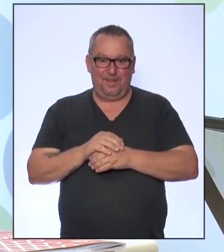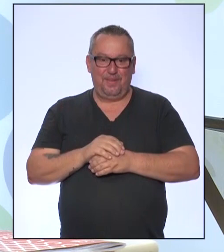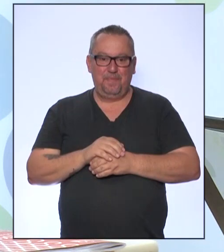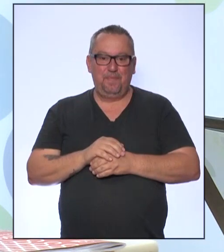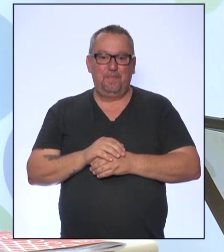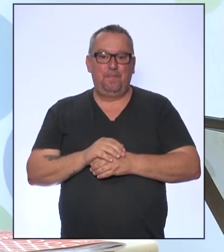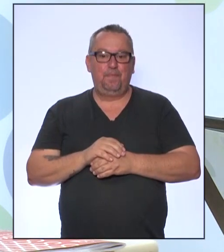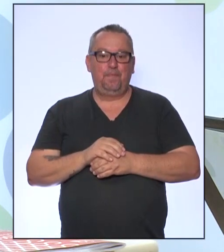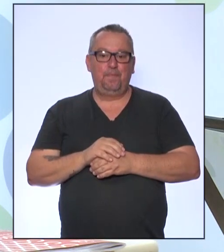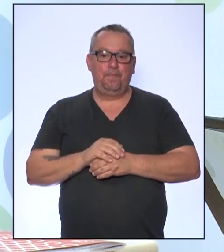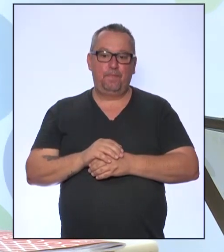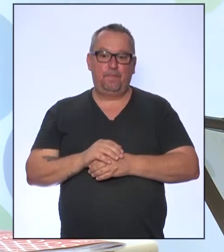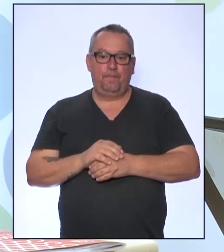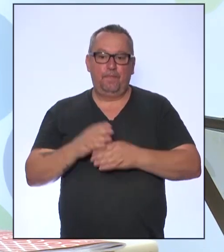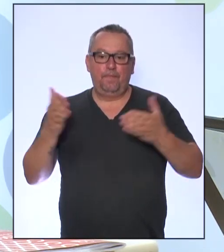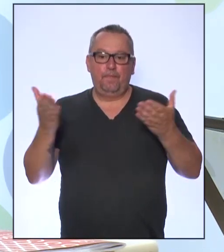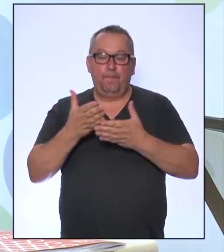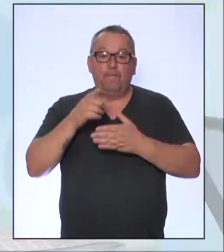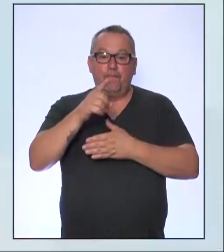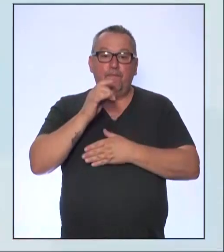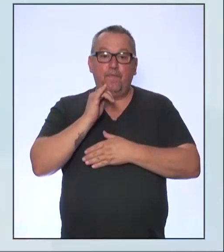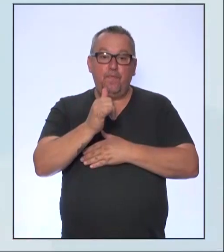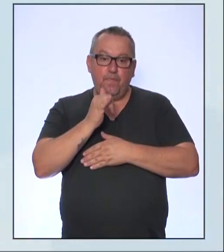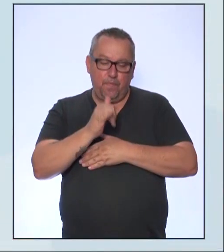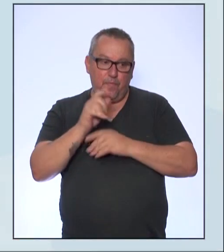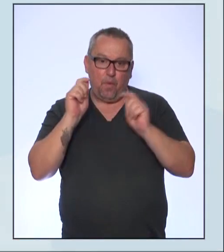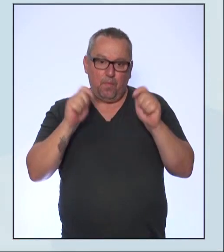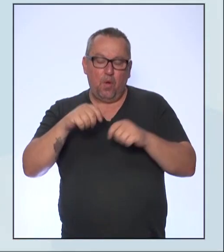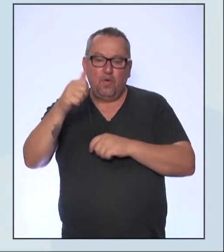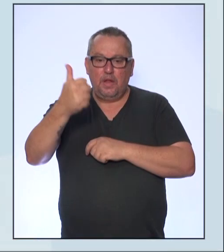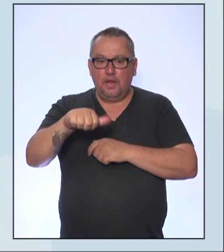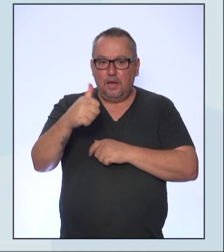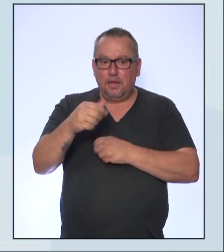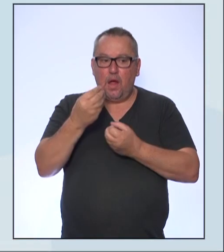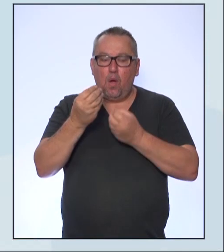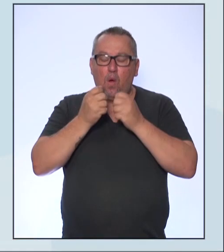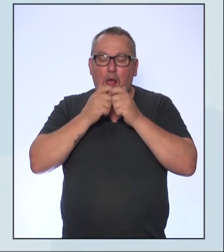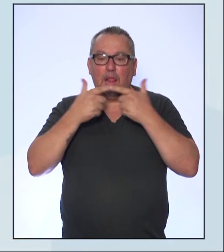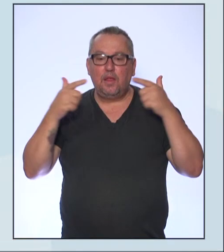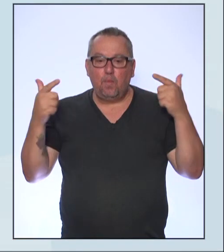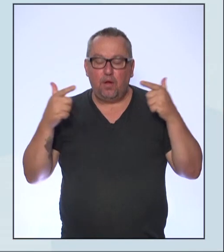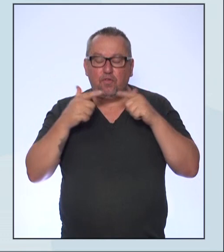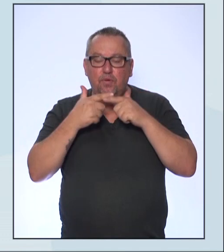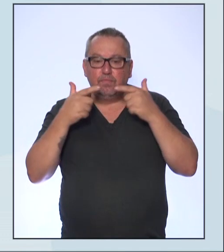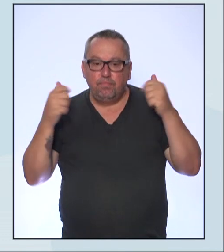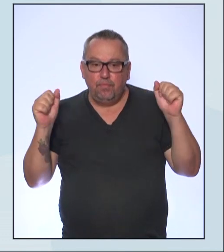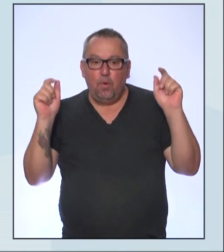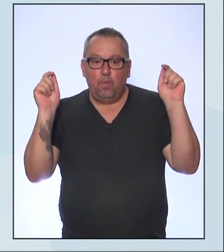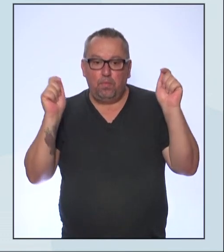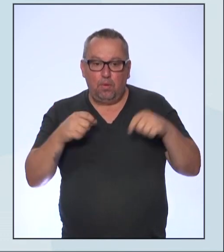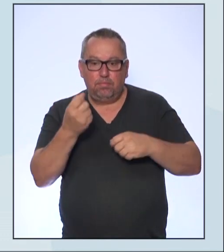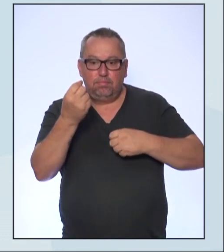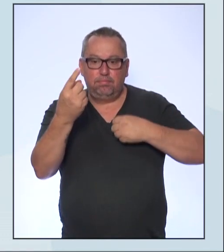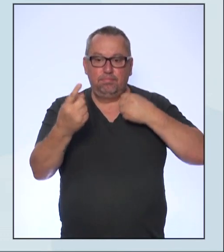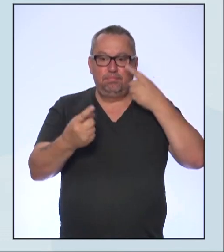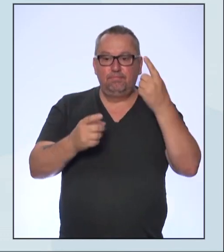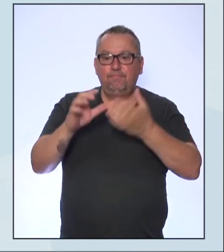lá. Nessa fábula, é possível analisar como a linguagem pode, em alguns textos,